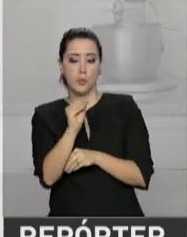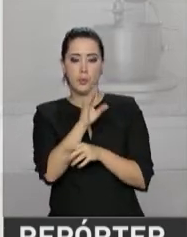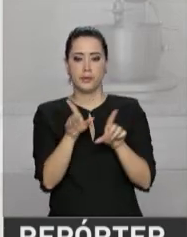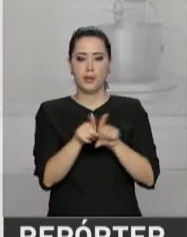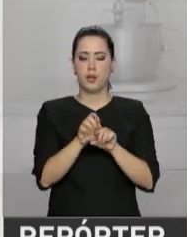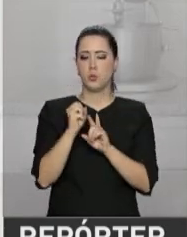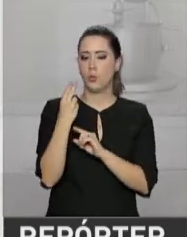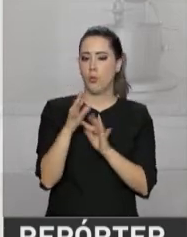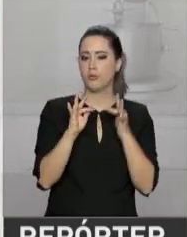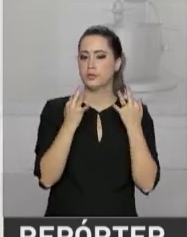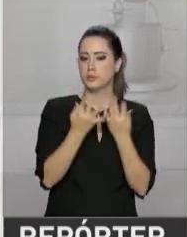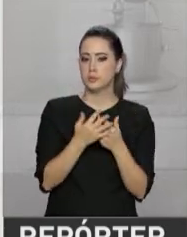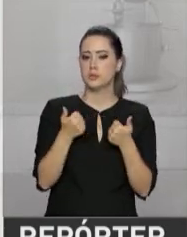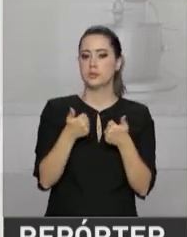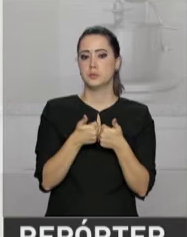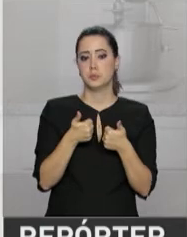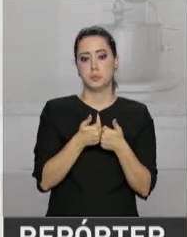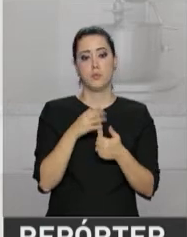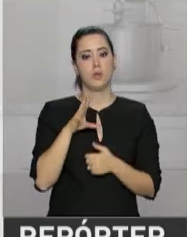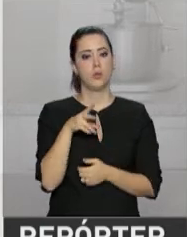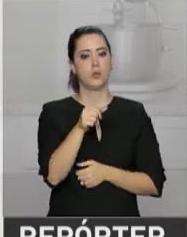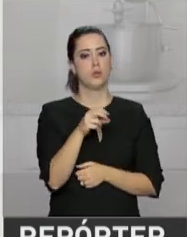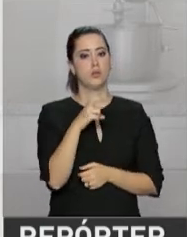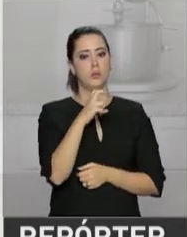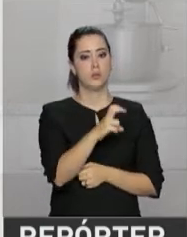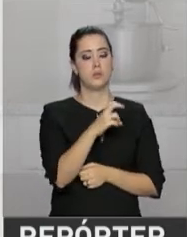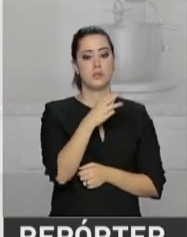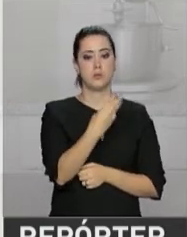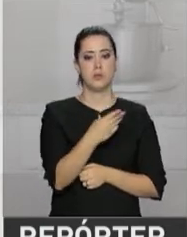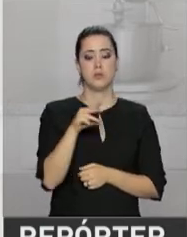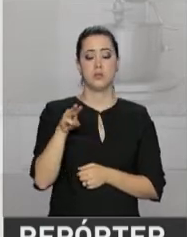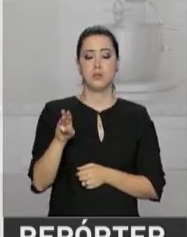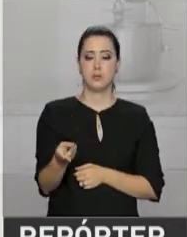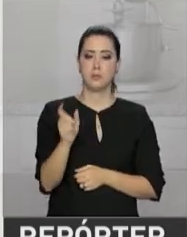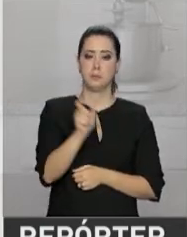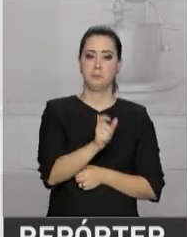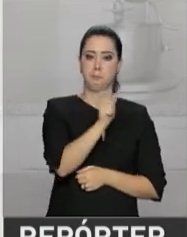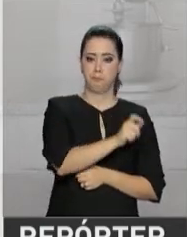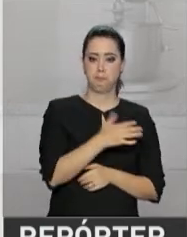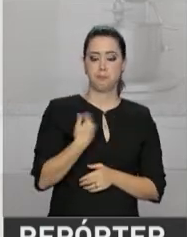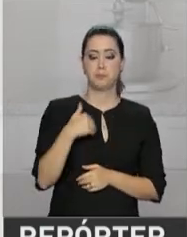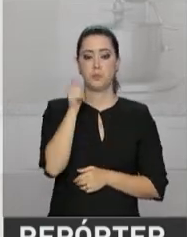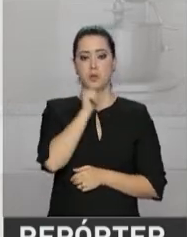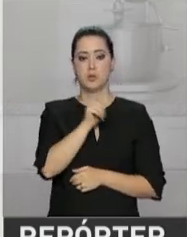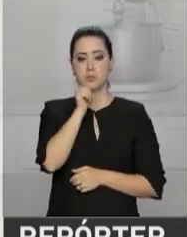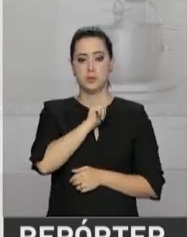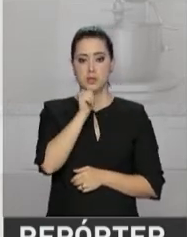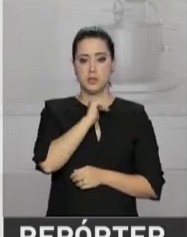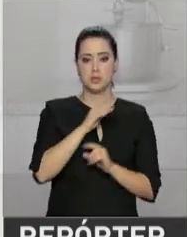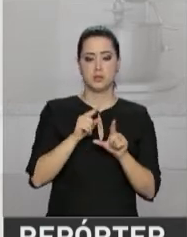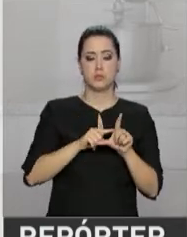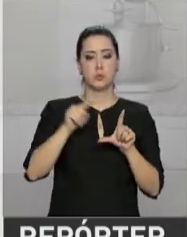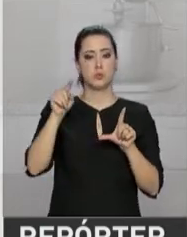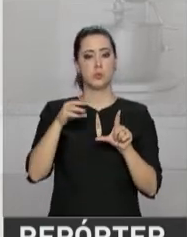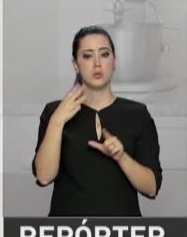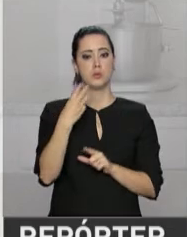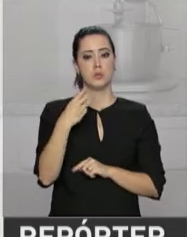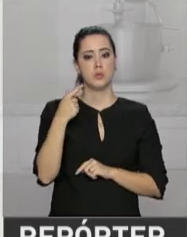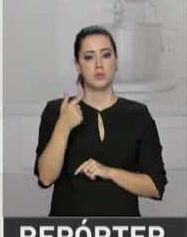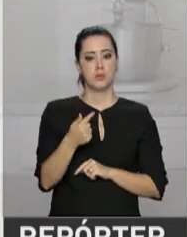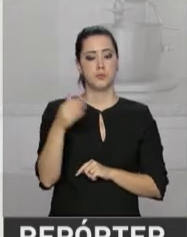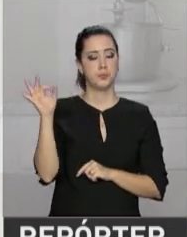2016 e 2017 totalizando 53 milhões para as mulheres essa taxa foi de 37%